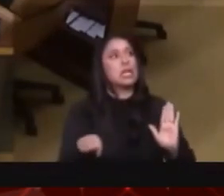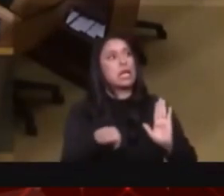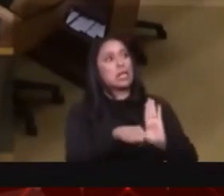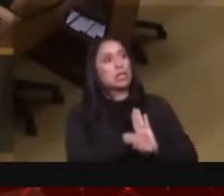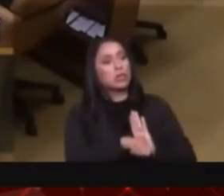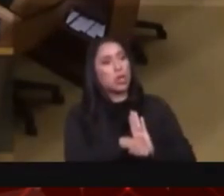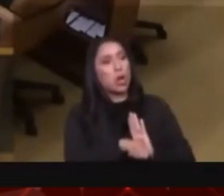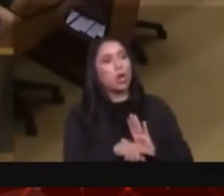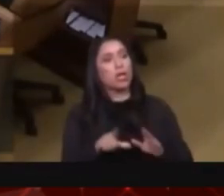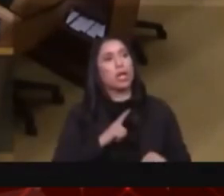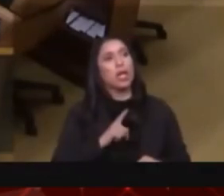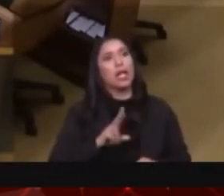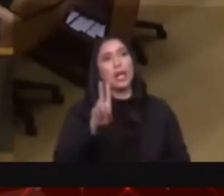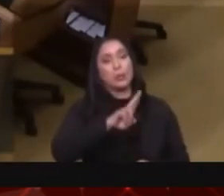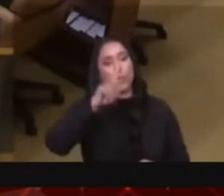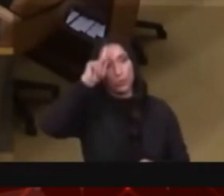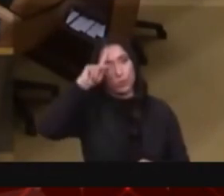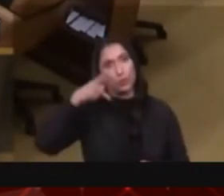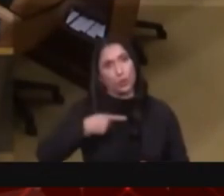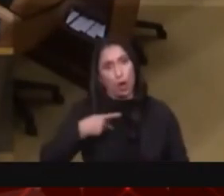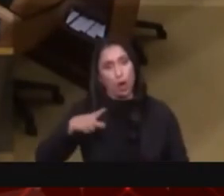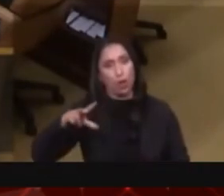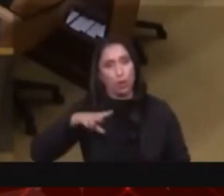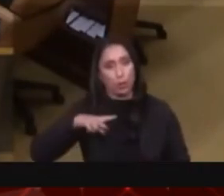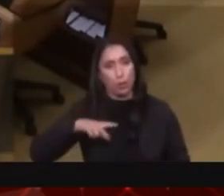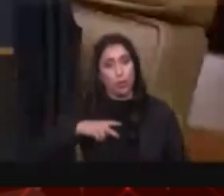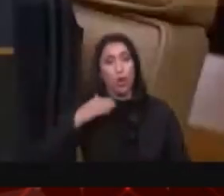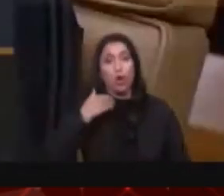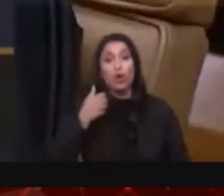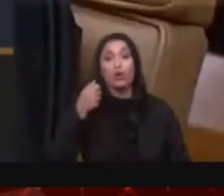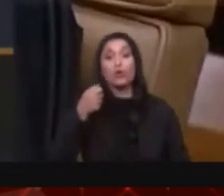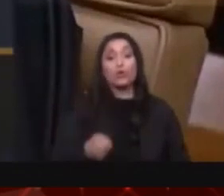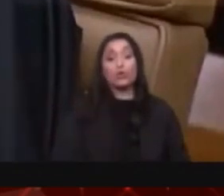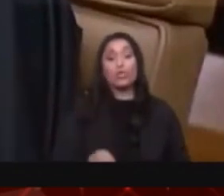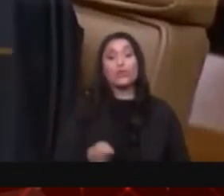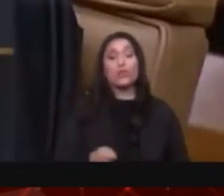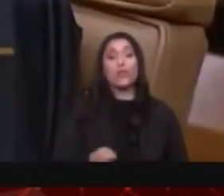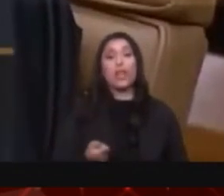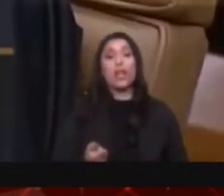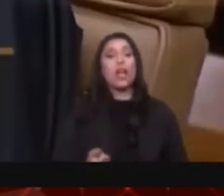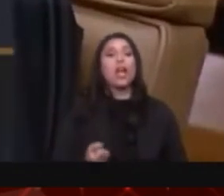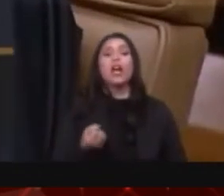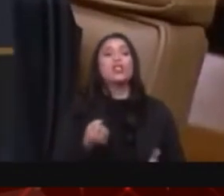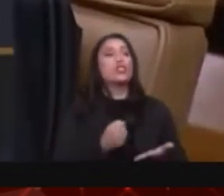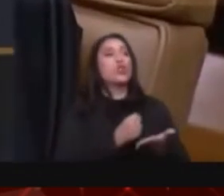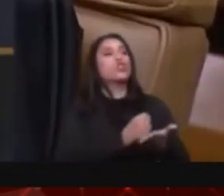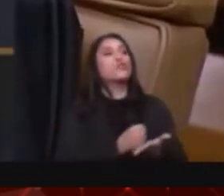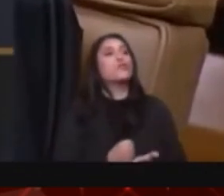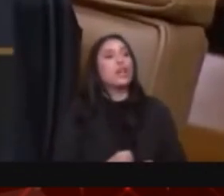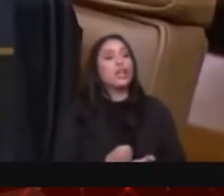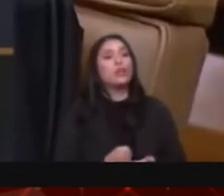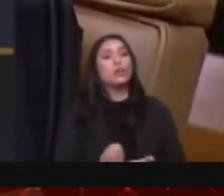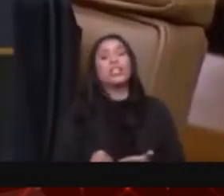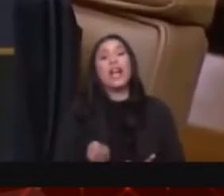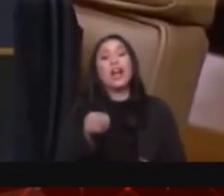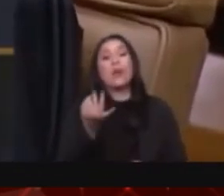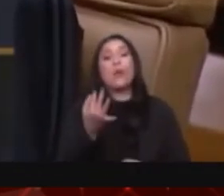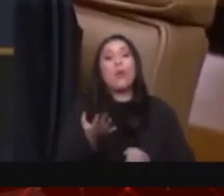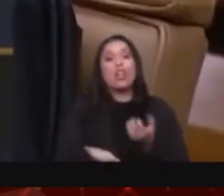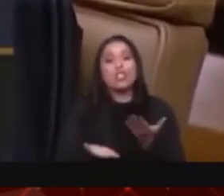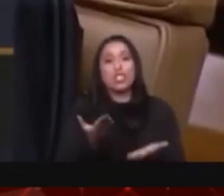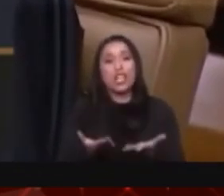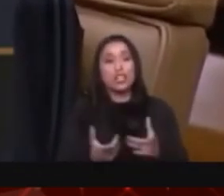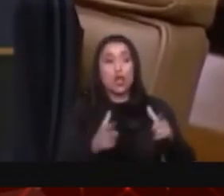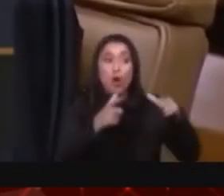consumo pessoal, o juiz atenderá à natureza e à quantidade da substância apreendida, o local e